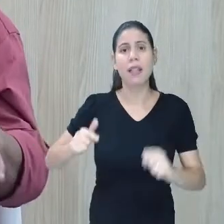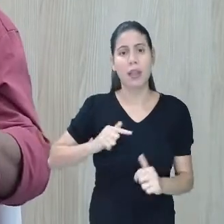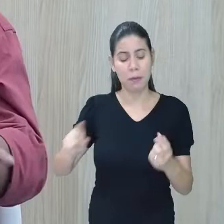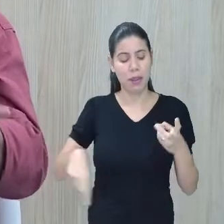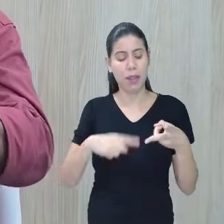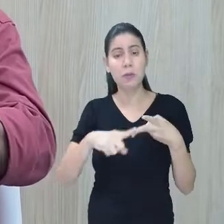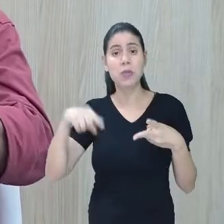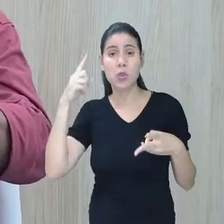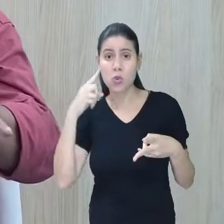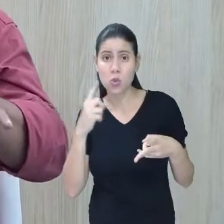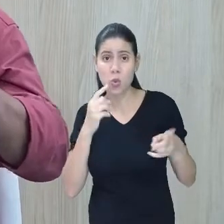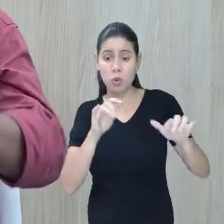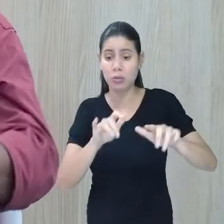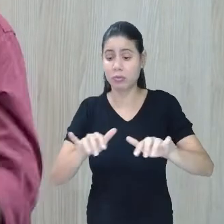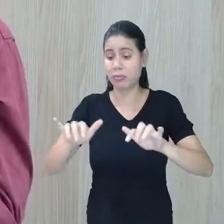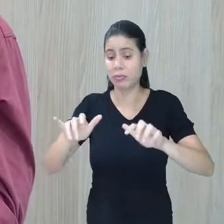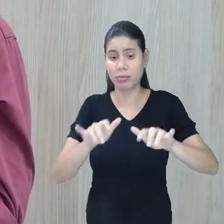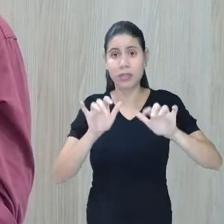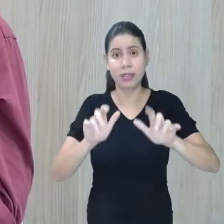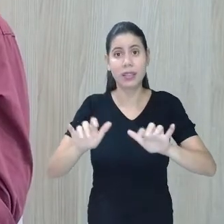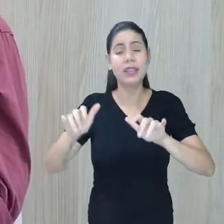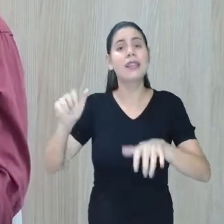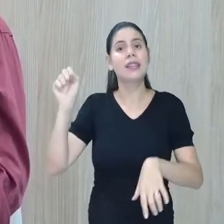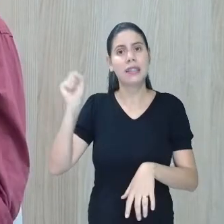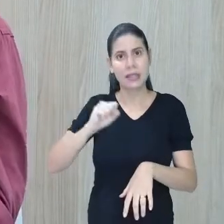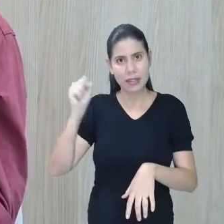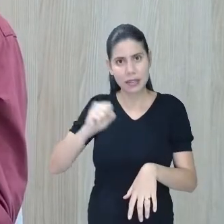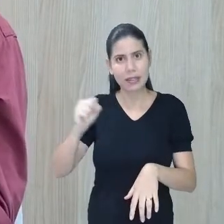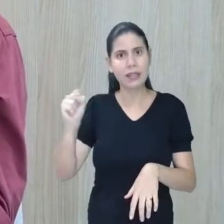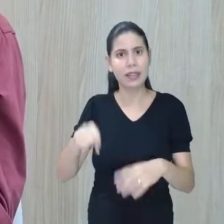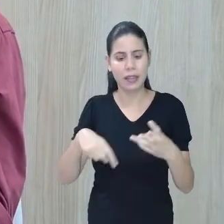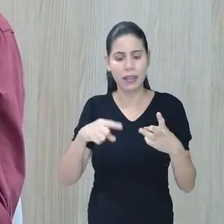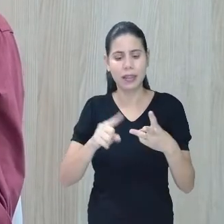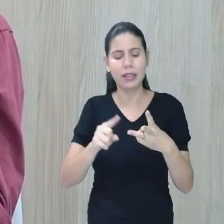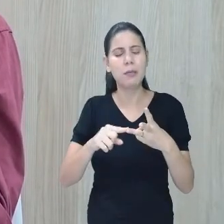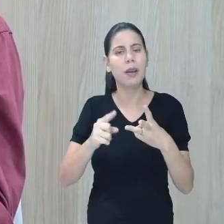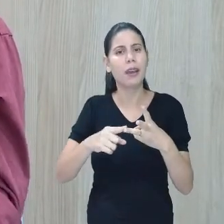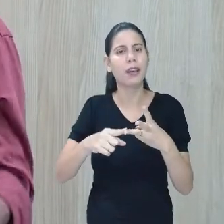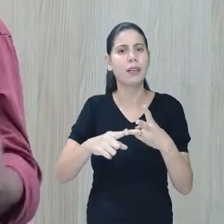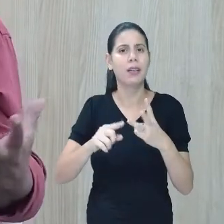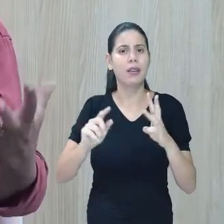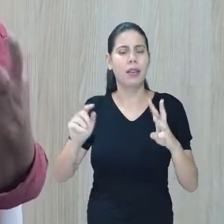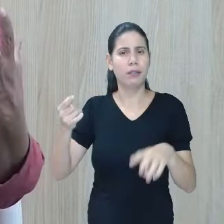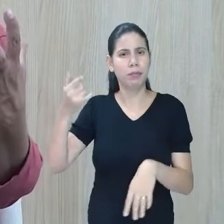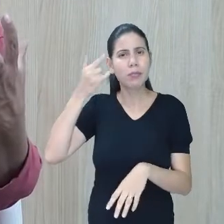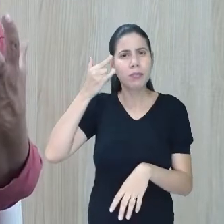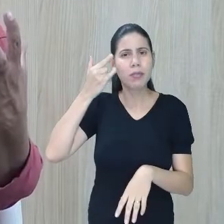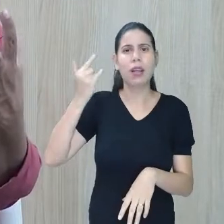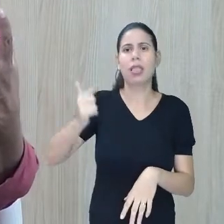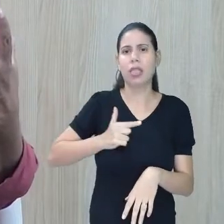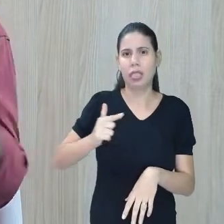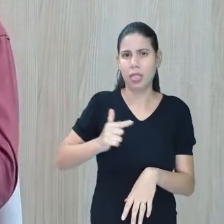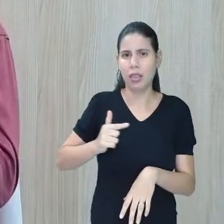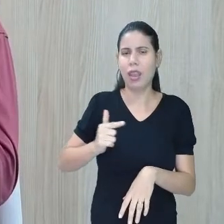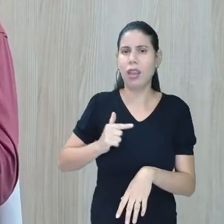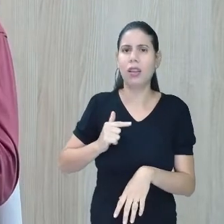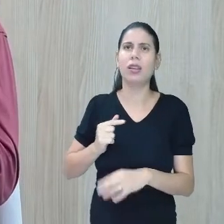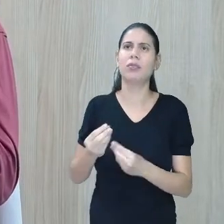surdos tocando teclado, tocando percussão, síndrome de Down. Tem pessoas, não temos